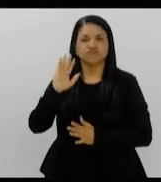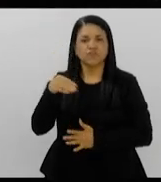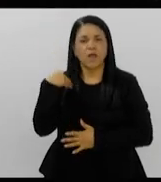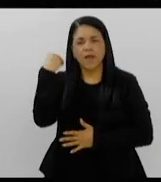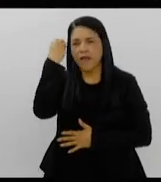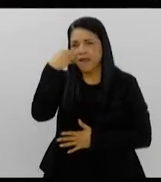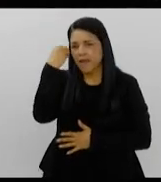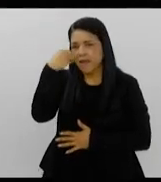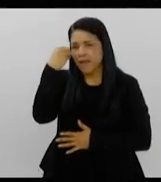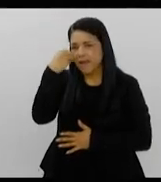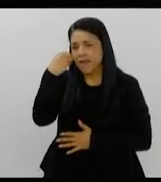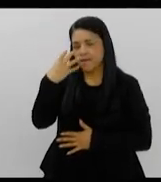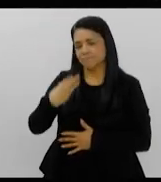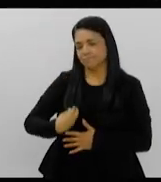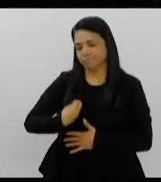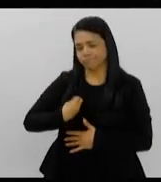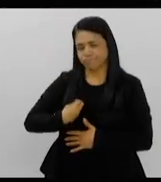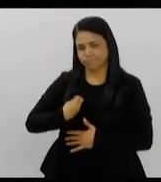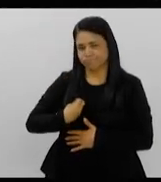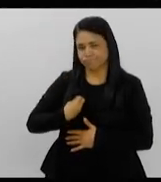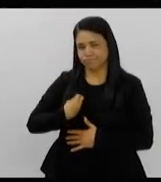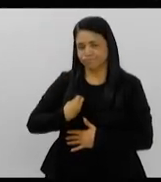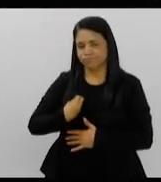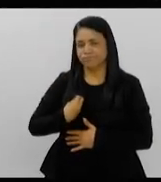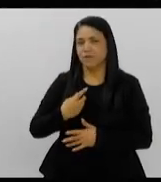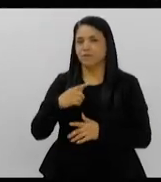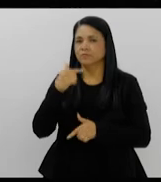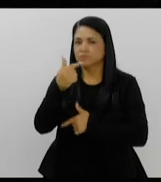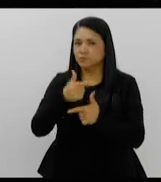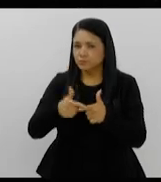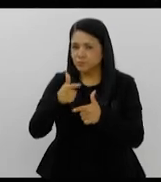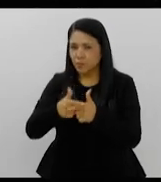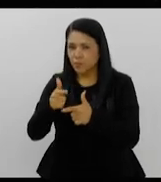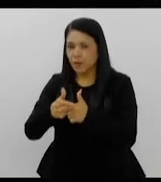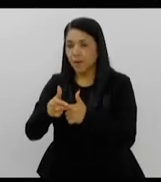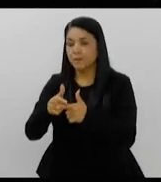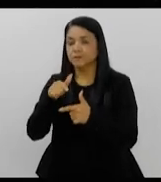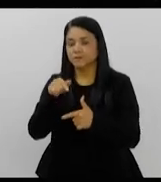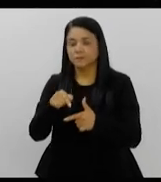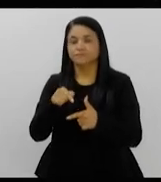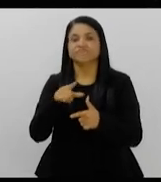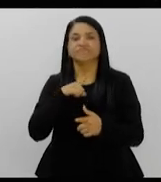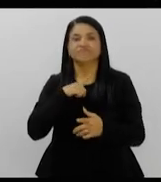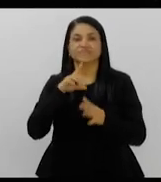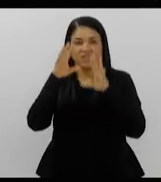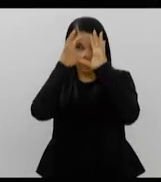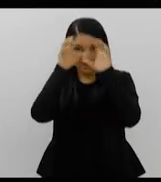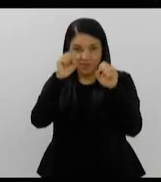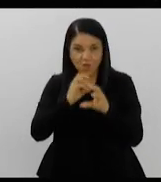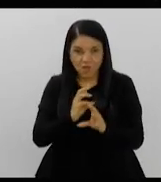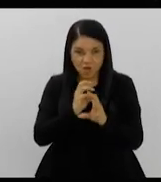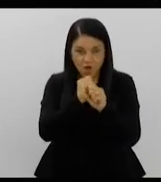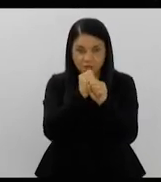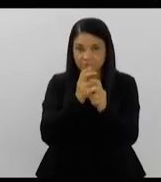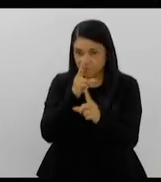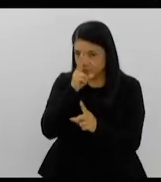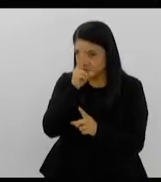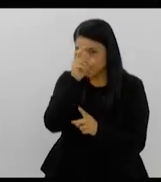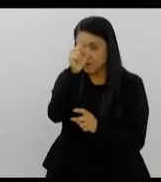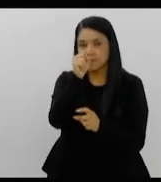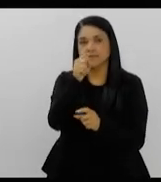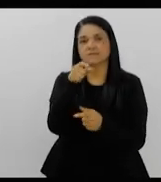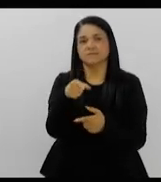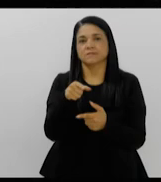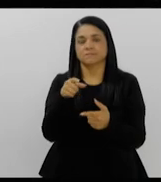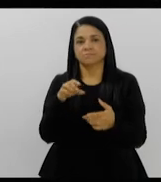todos os dramas da casa, o Tribunal de Contas se fortalecerá mais ainda no seu mistério.